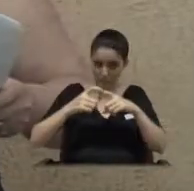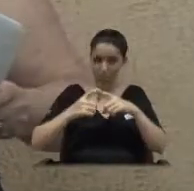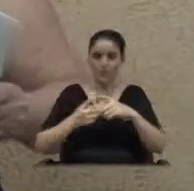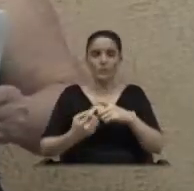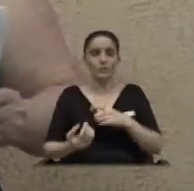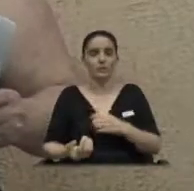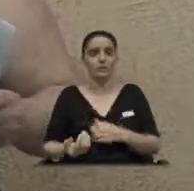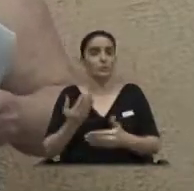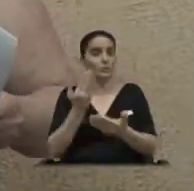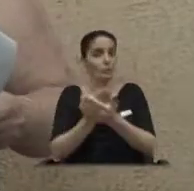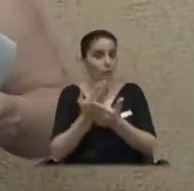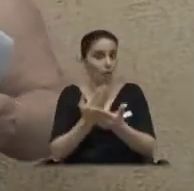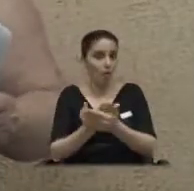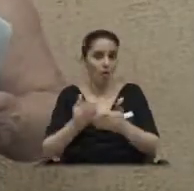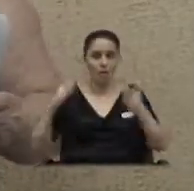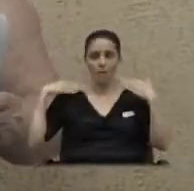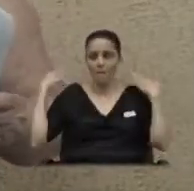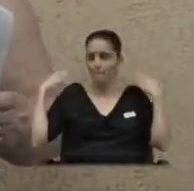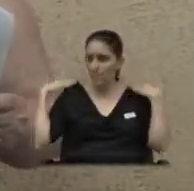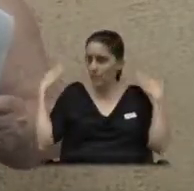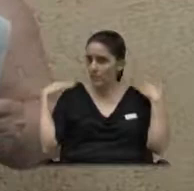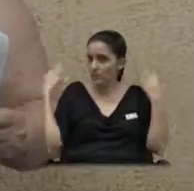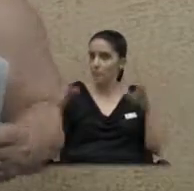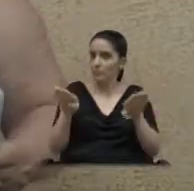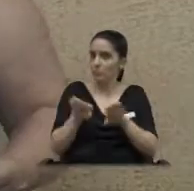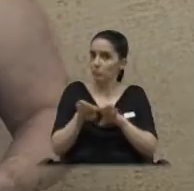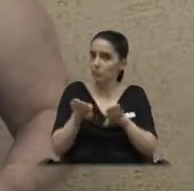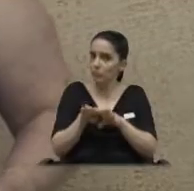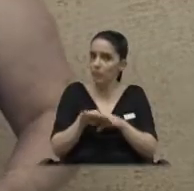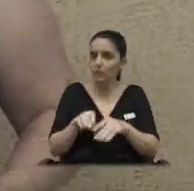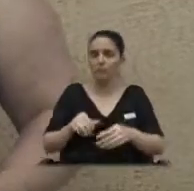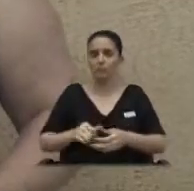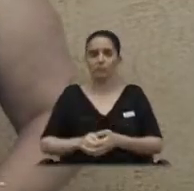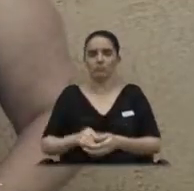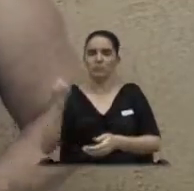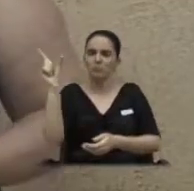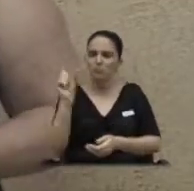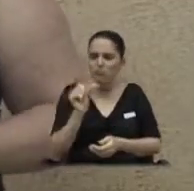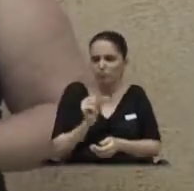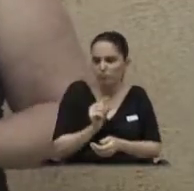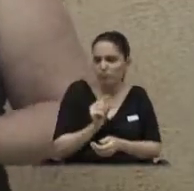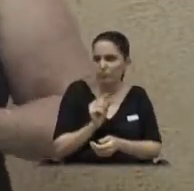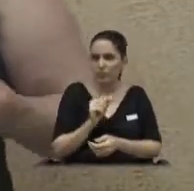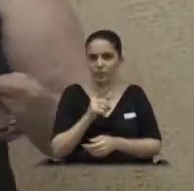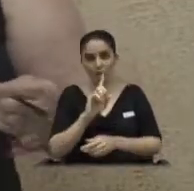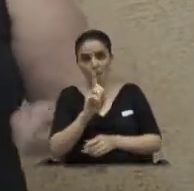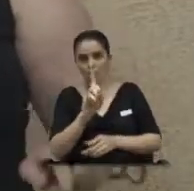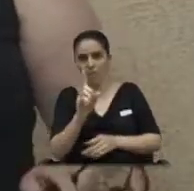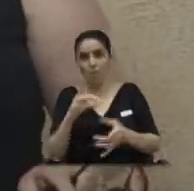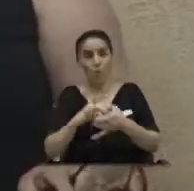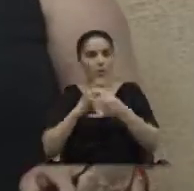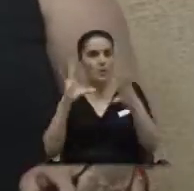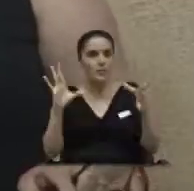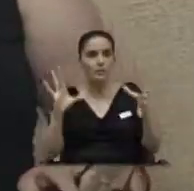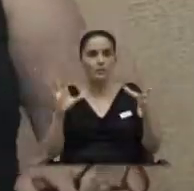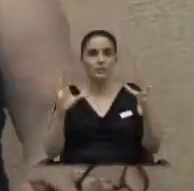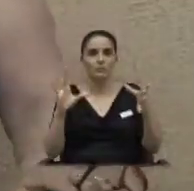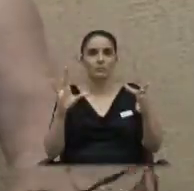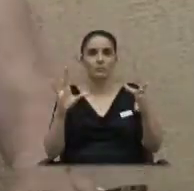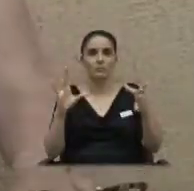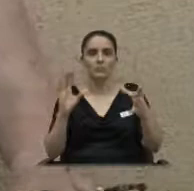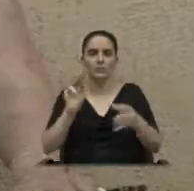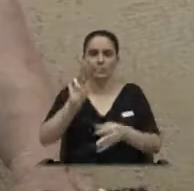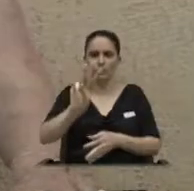não recaindo restrições alguma quanto ao limite da passagem. O que eu ouvi aqui, inclusive acho que o William